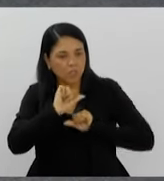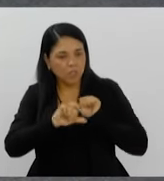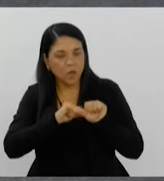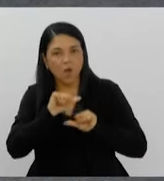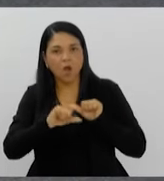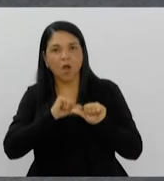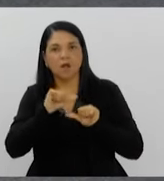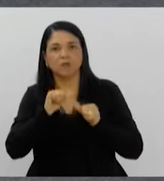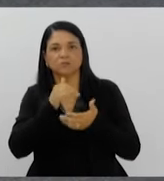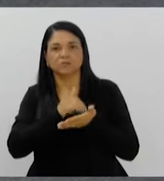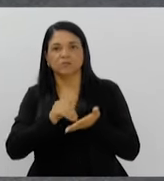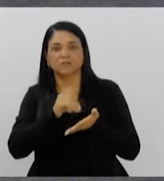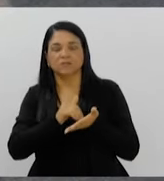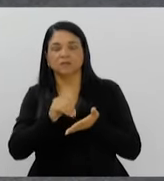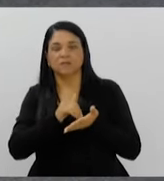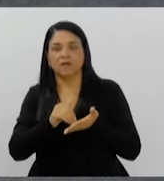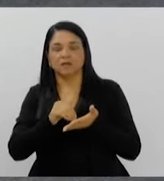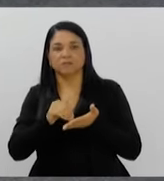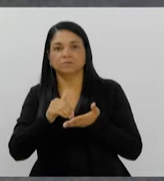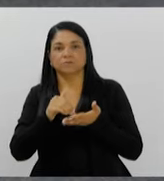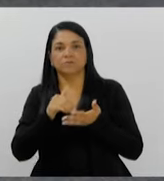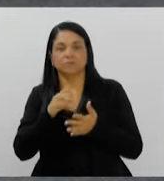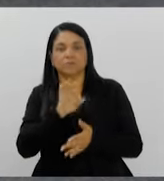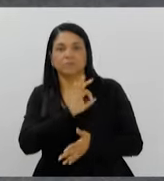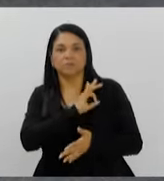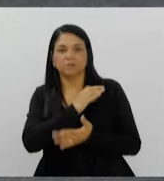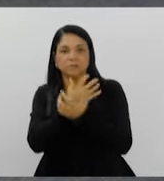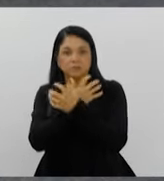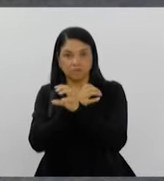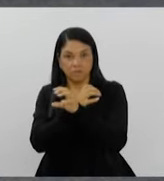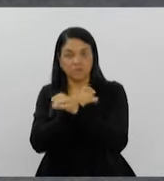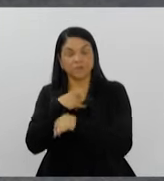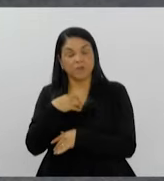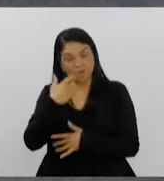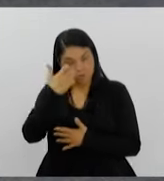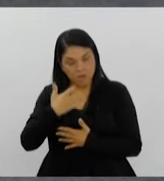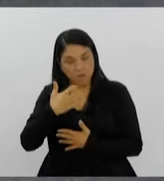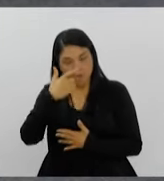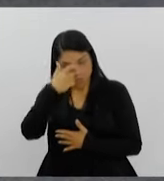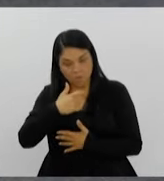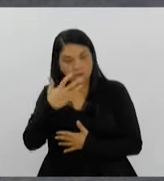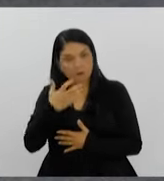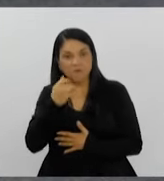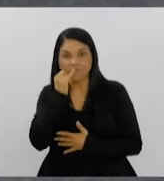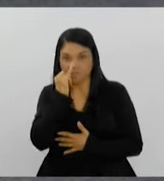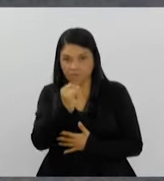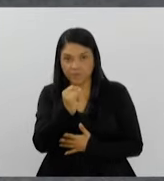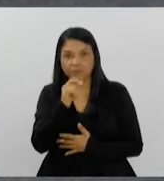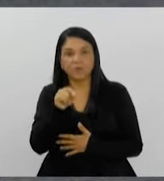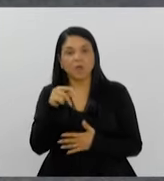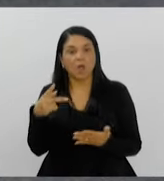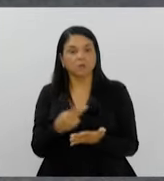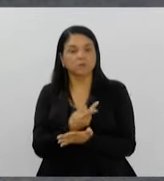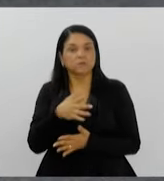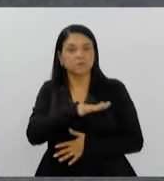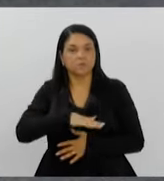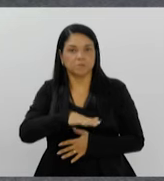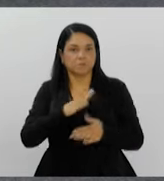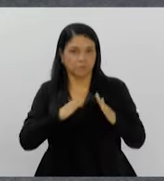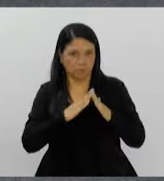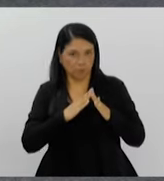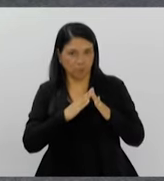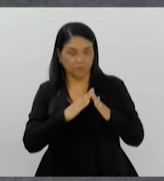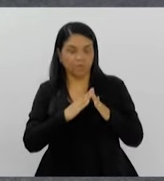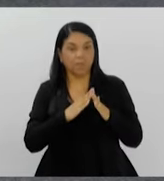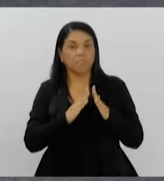secretário da Polícia Civil e quero relatar aqui senhor presidente o que vem acontecendo na minha região nós